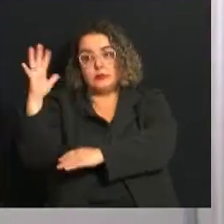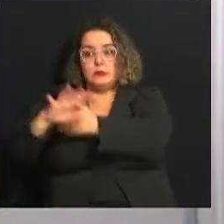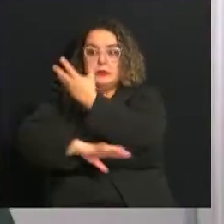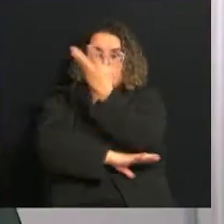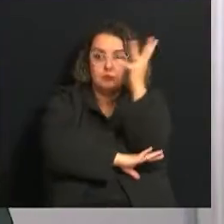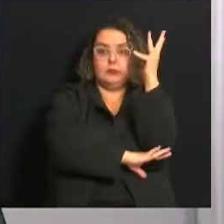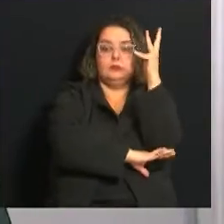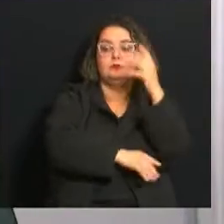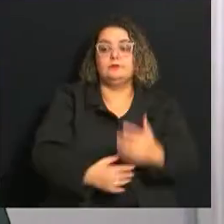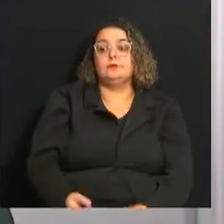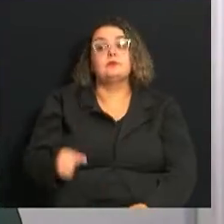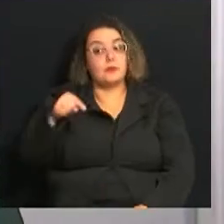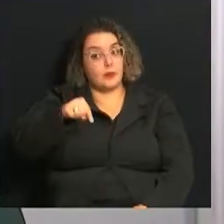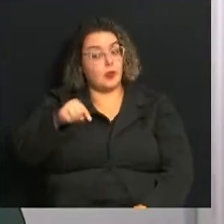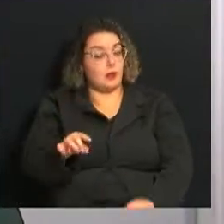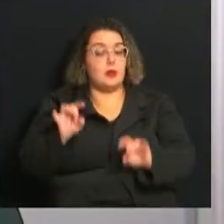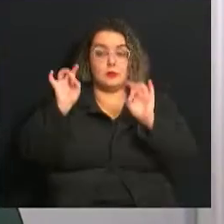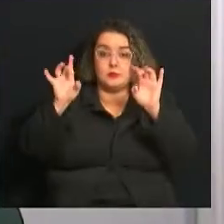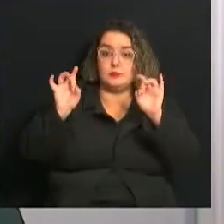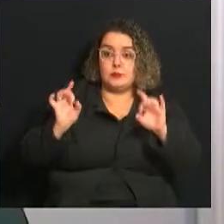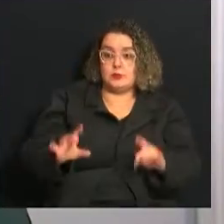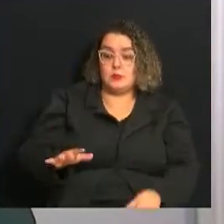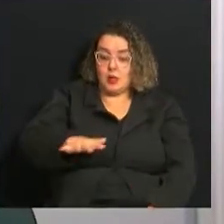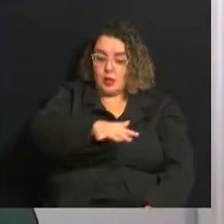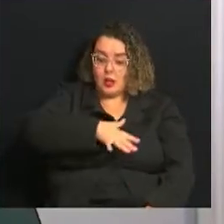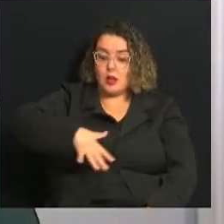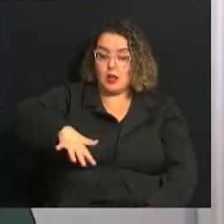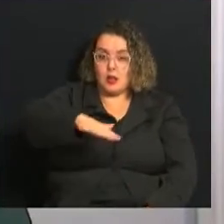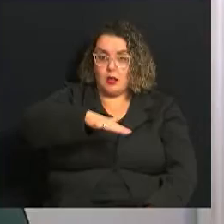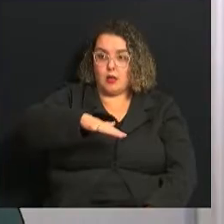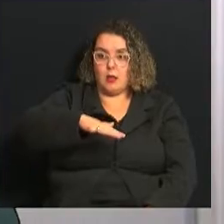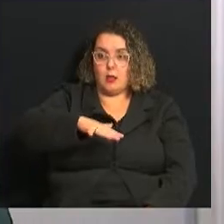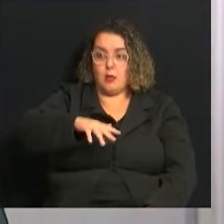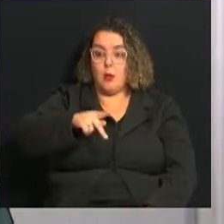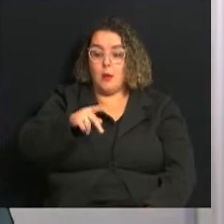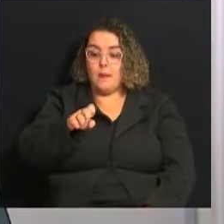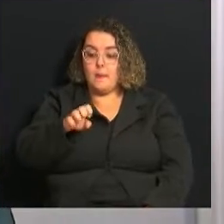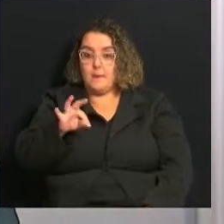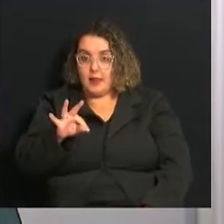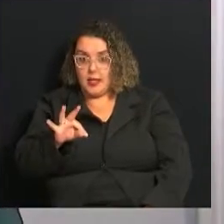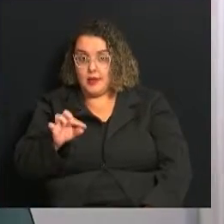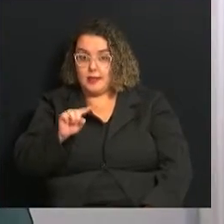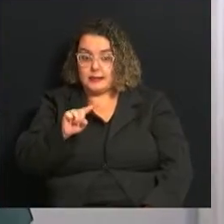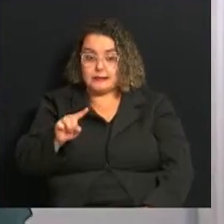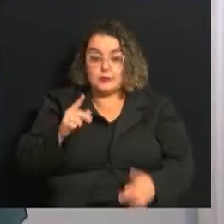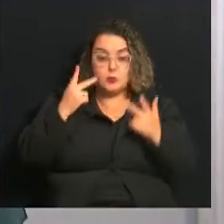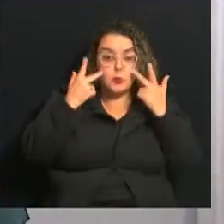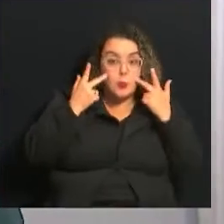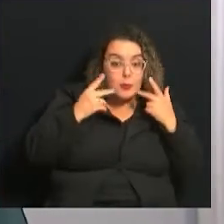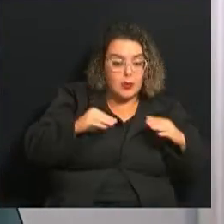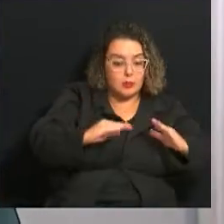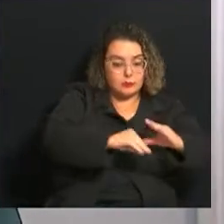gente acaba especializando para essa parte de pets não convencionais silvestres, pegando toda a